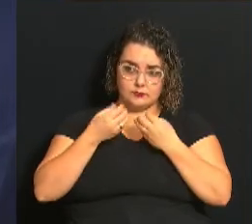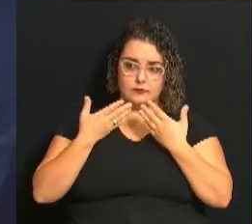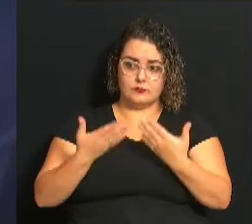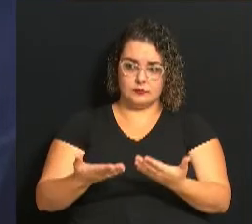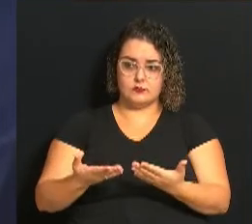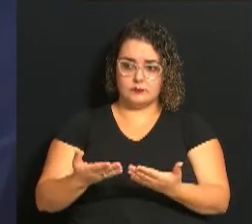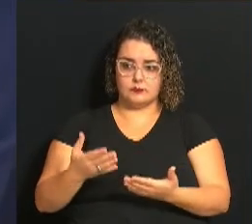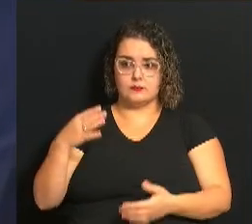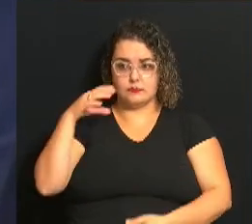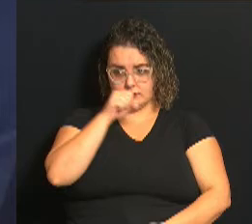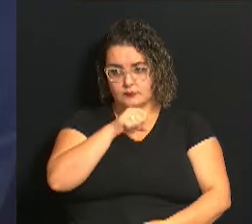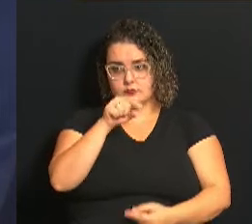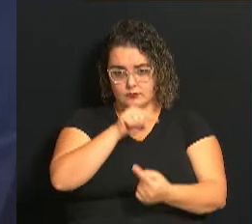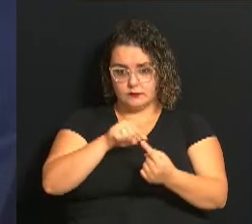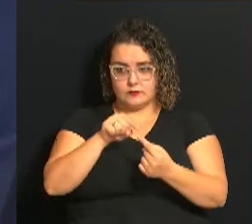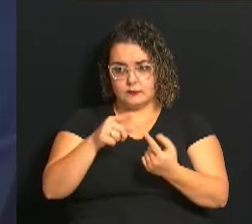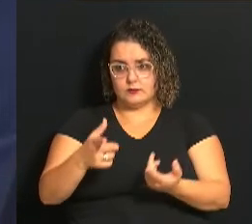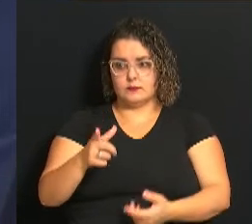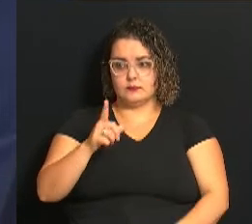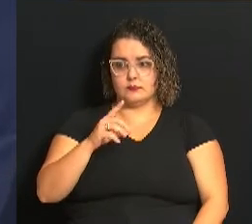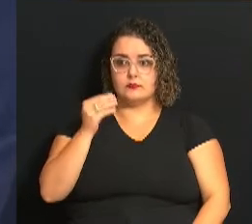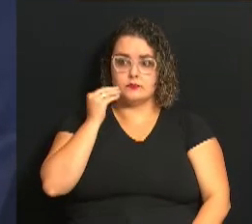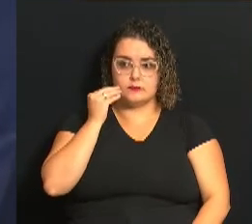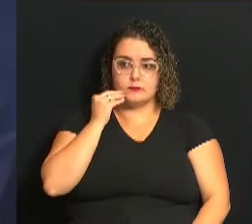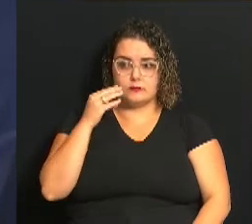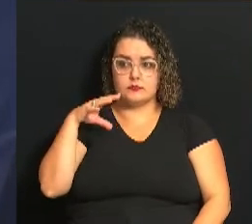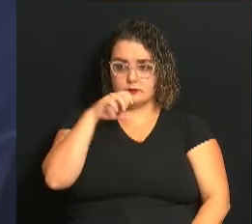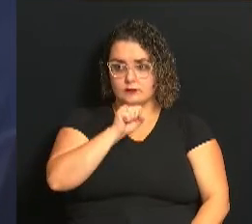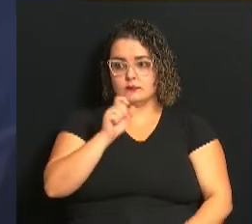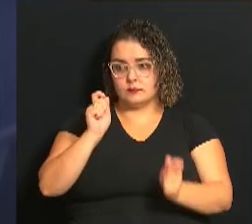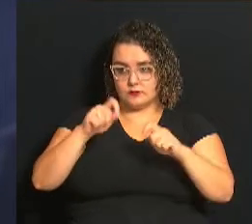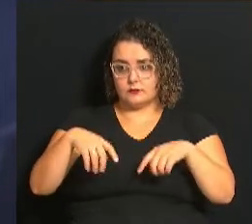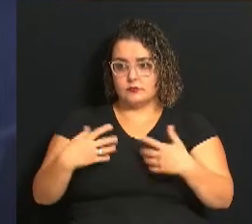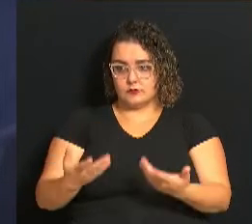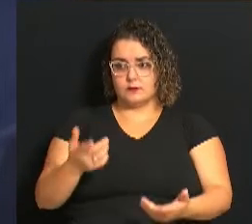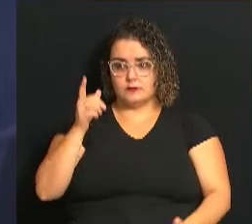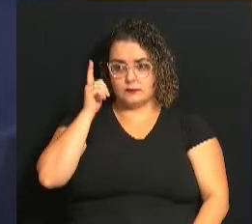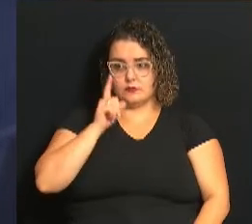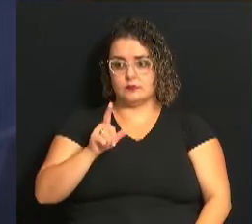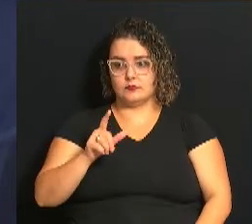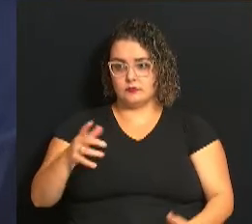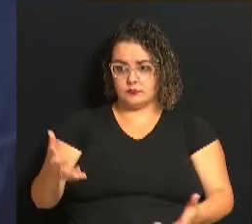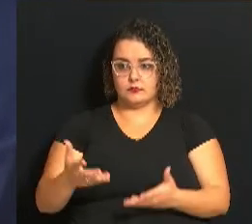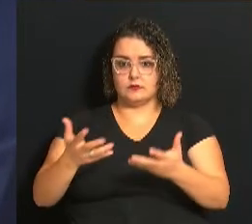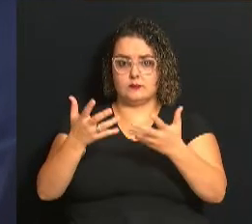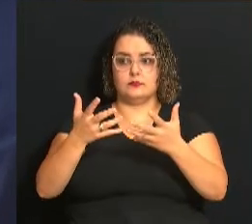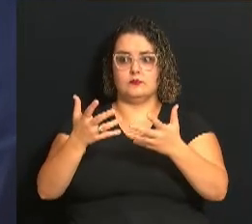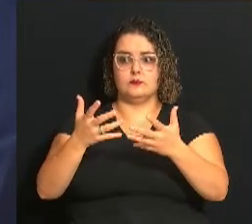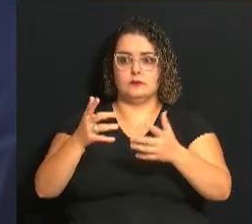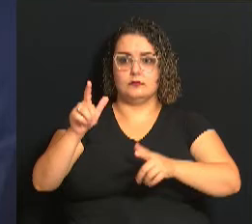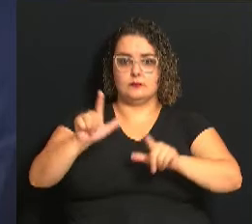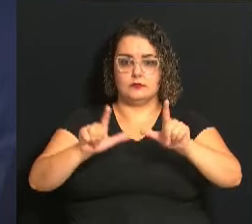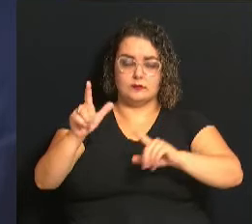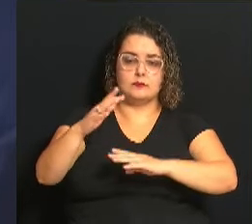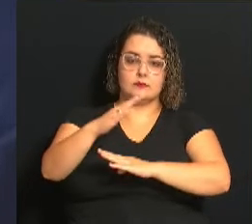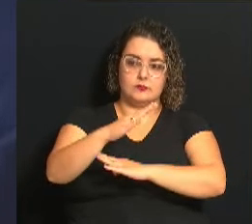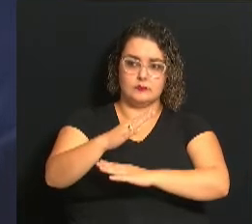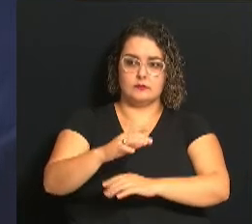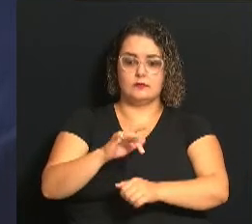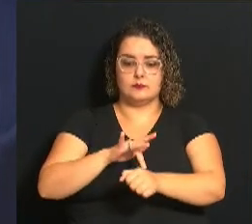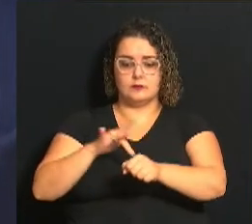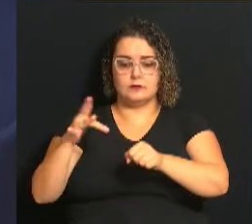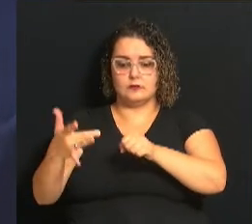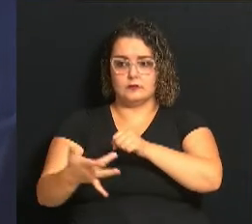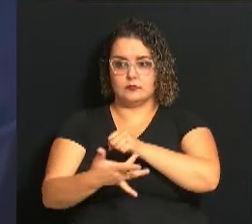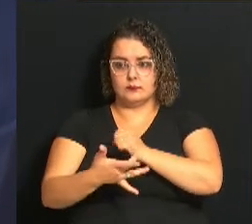rápida, objetiva. Então, eu tento sempre ser o mais rápido possível para a gente conseguir um engajamento do público da TV Câmara, das redes sociais,